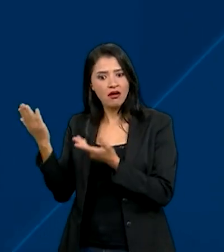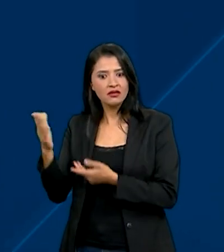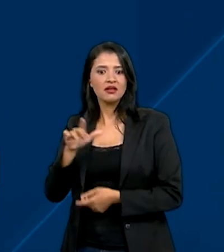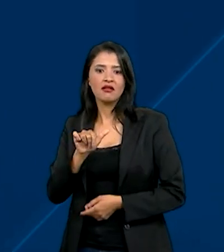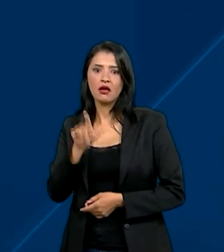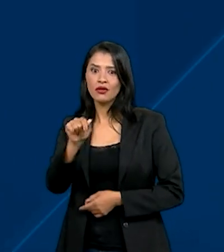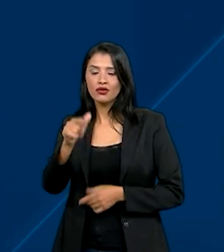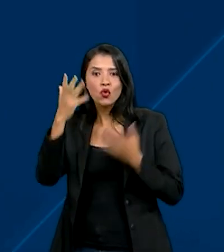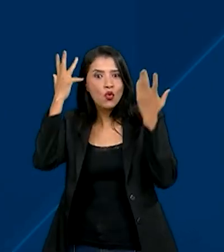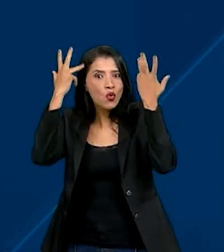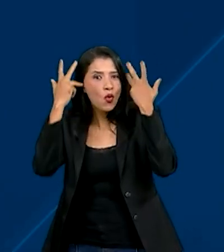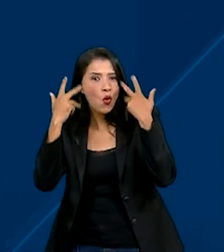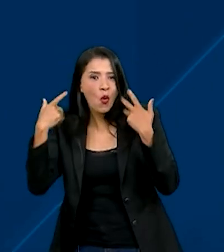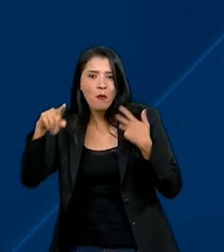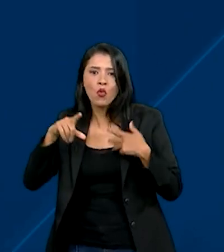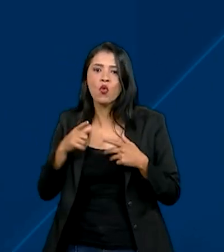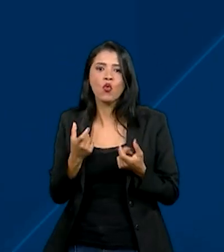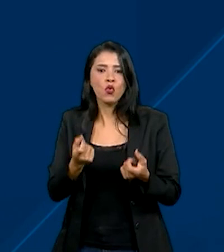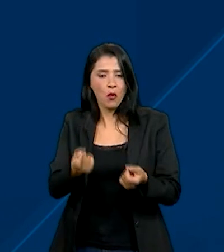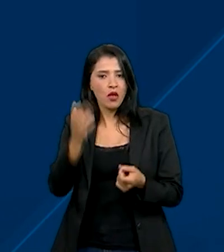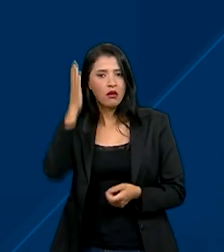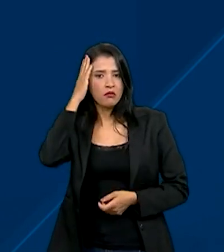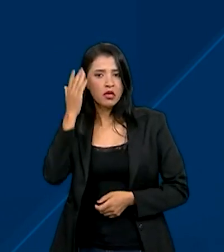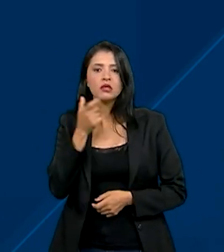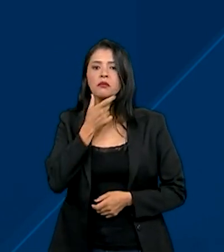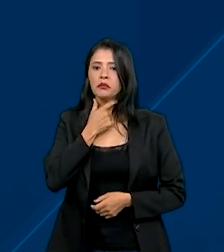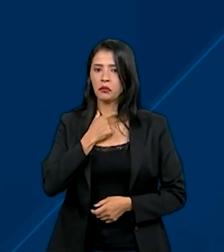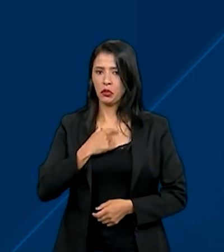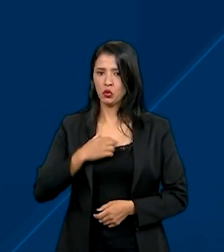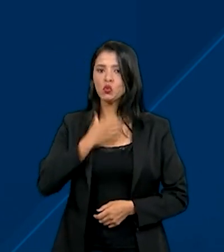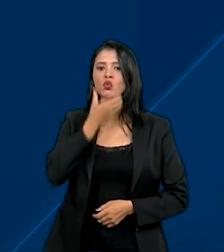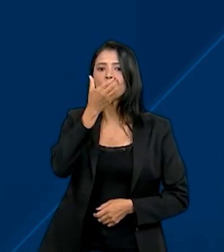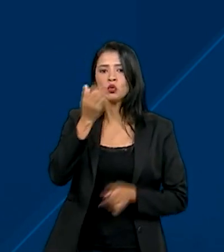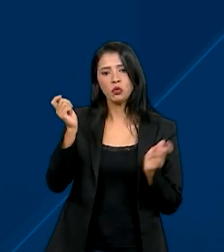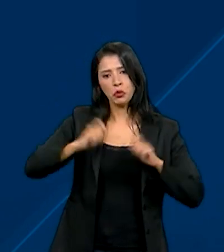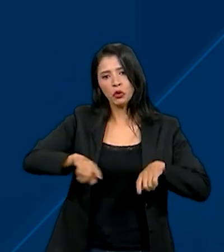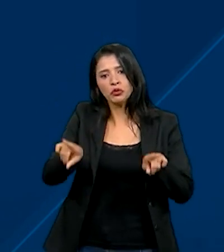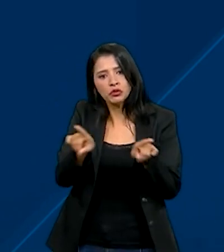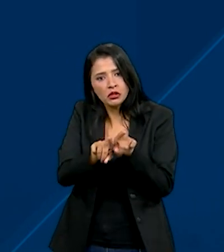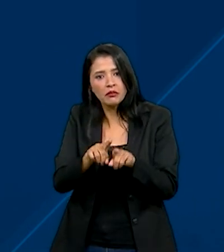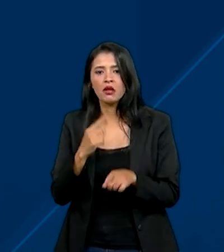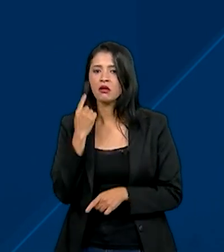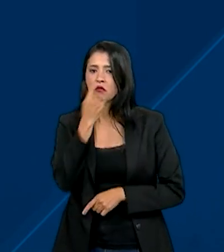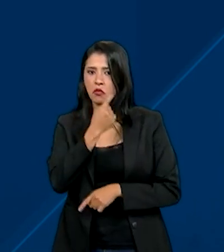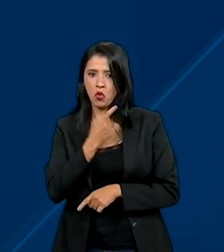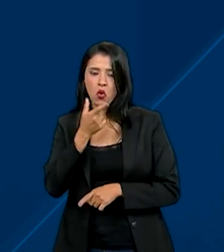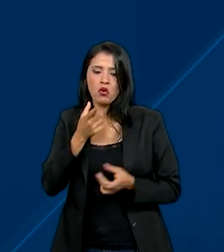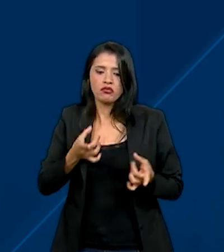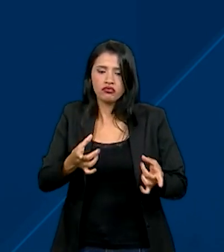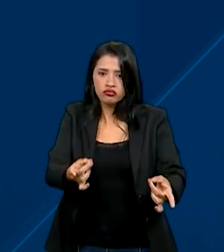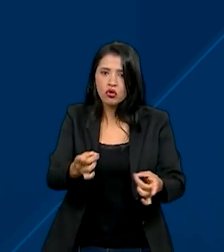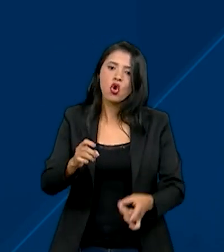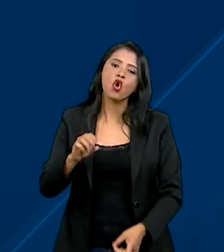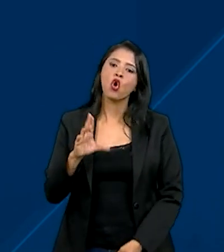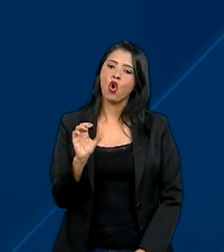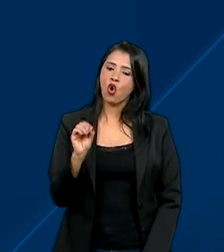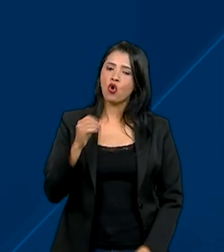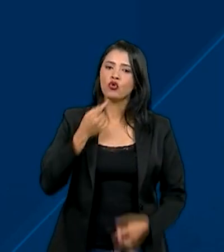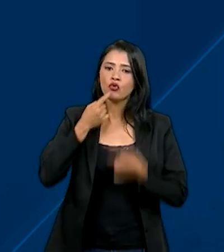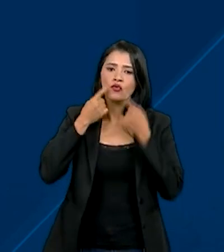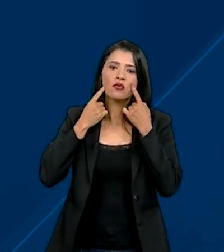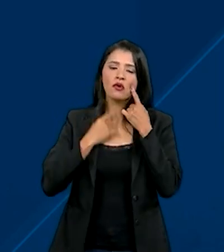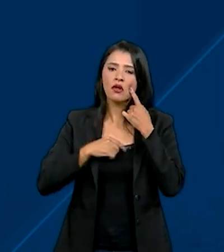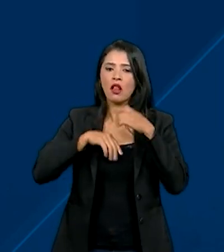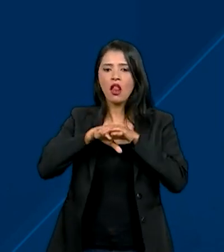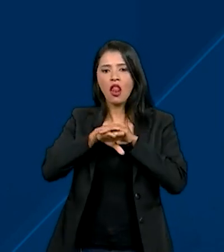mais comum entre tumores de cabeça e pescoço, que também podem atingir a boca, a orofaringe, base